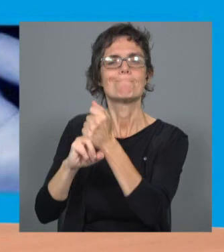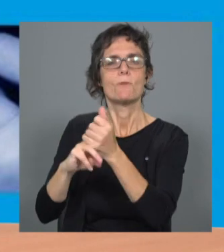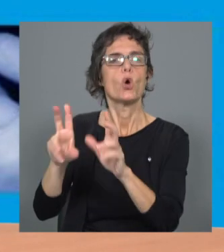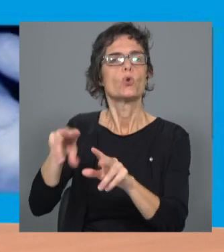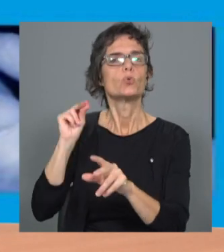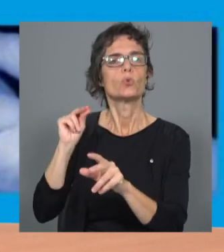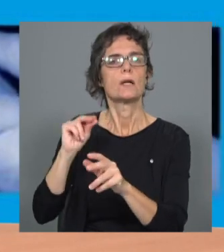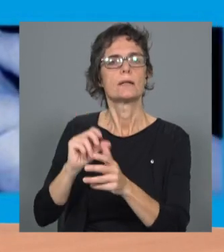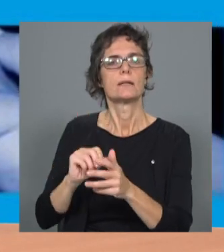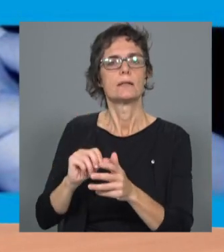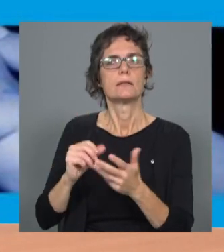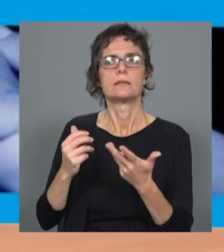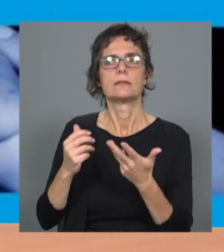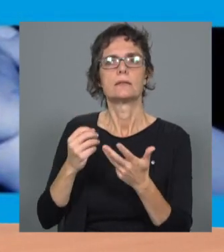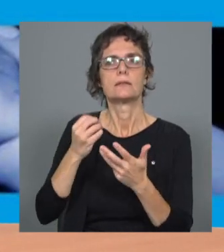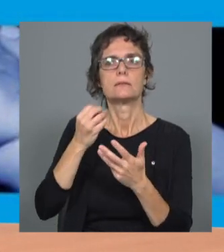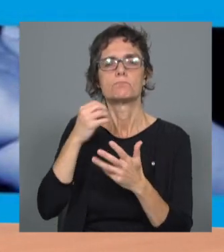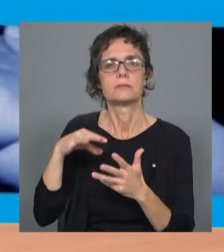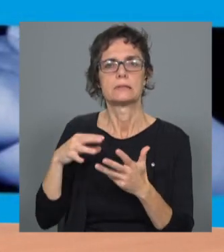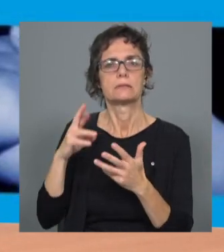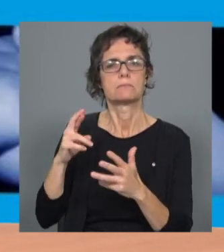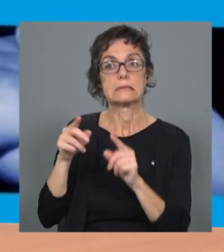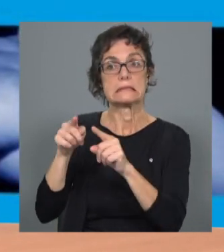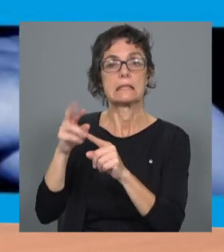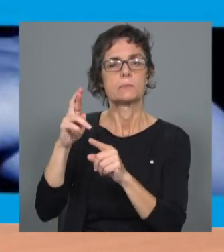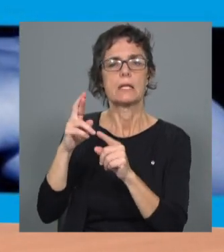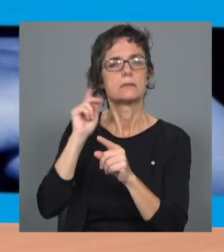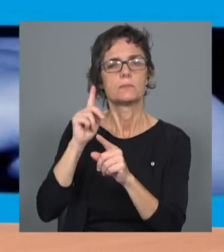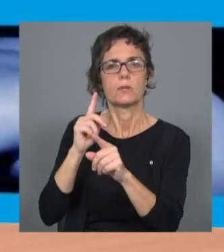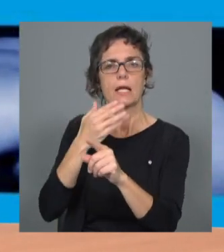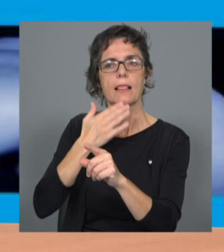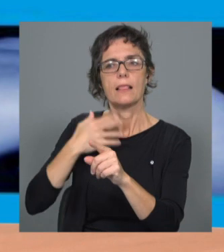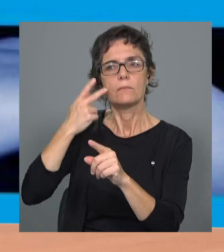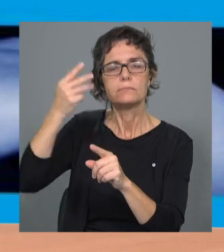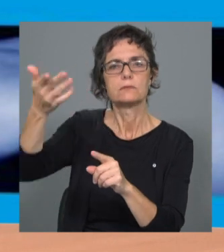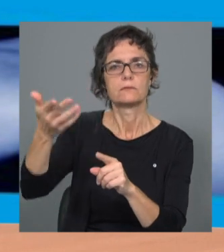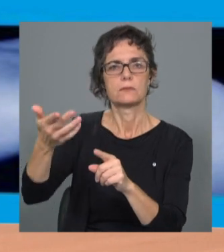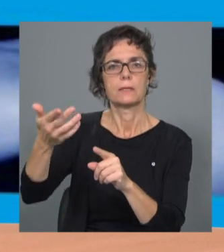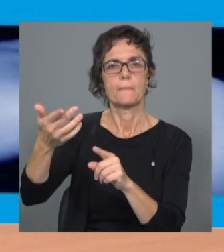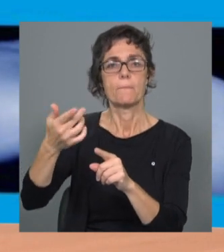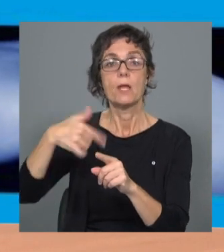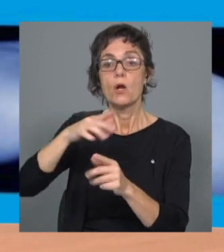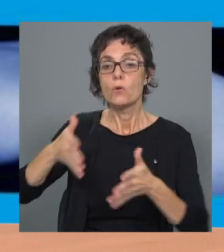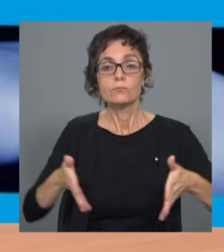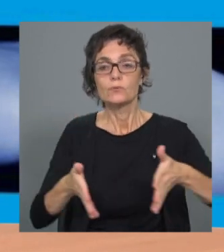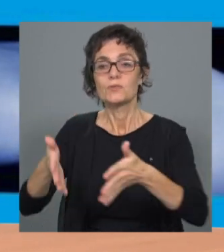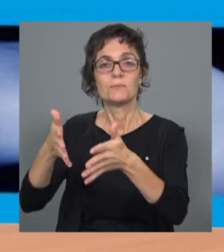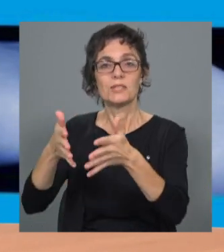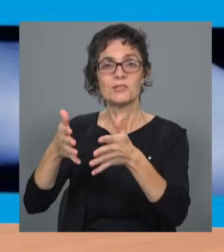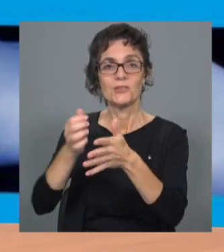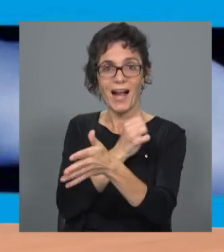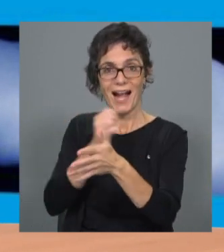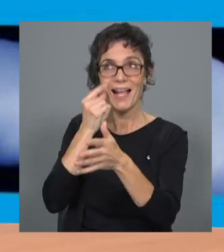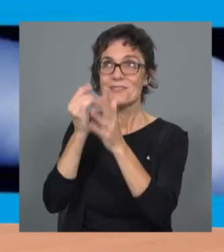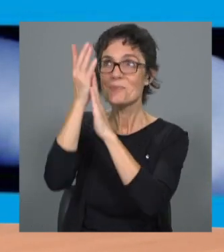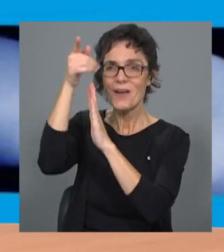temos a certeza que é o nosso caminho. Nós somos um povo peregrino a caminho da casa do Pai, e nesta certeza da ressurreição e da alegria